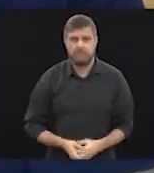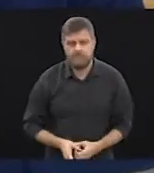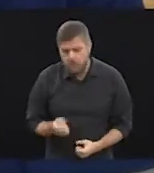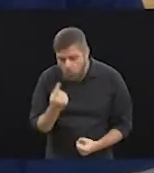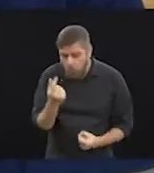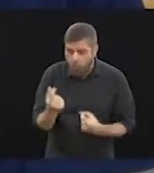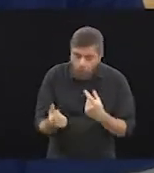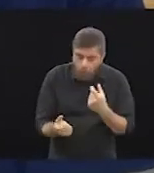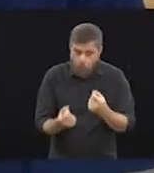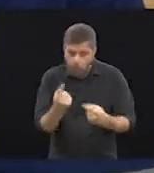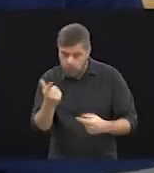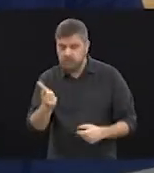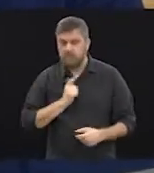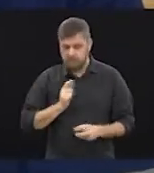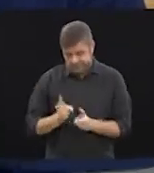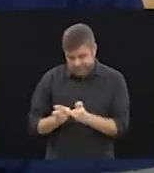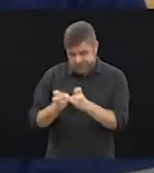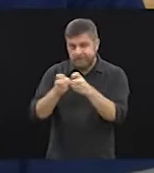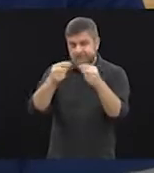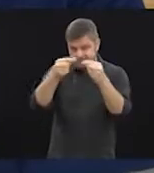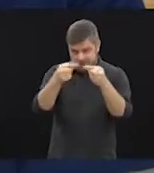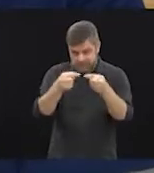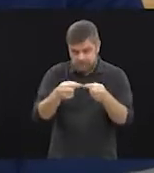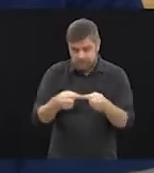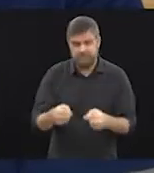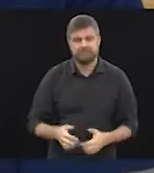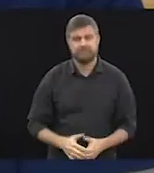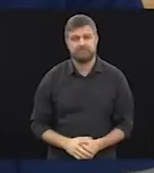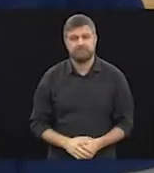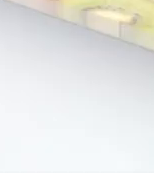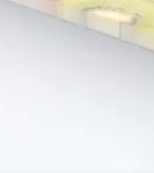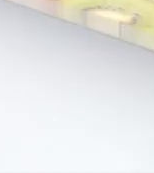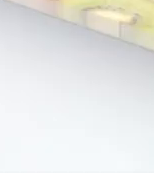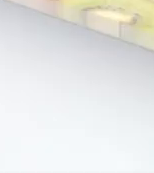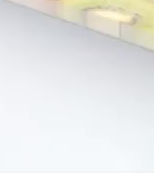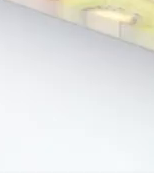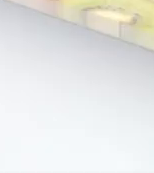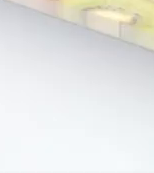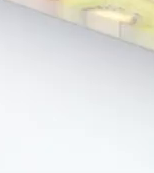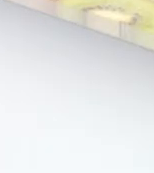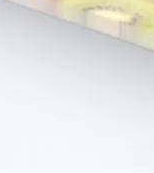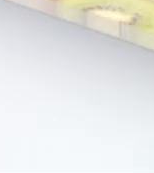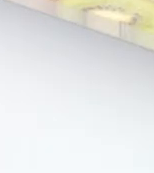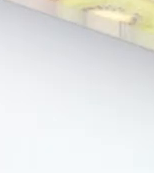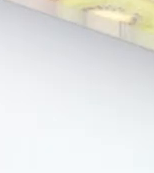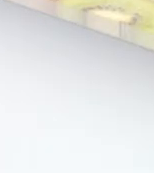número de doenças menos prevalentes que fazem parte disso.